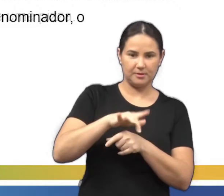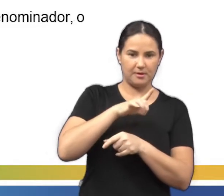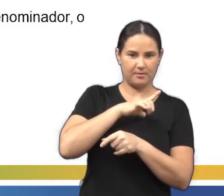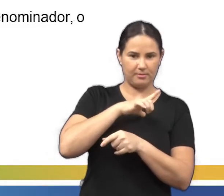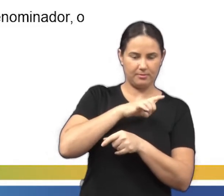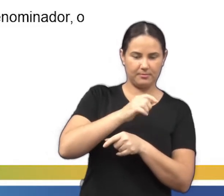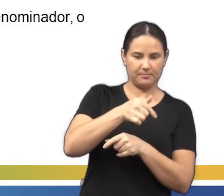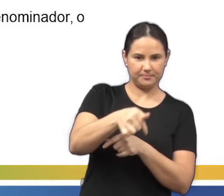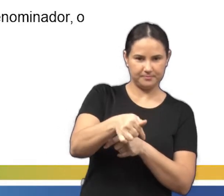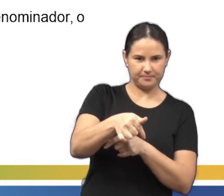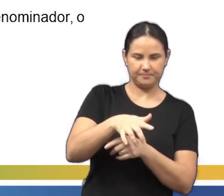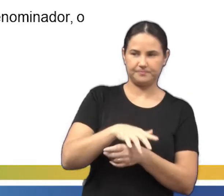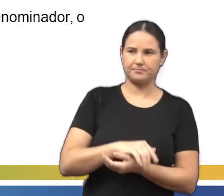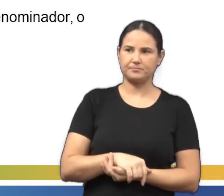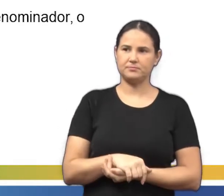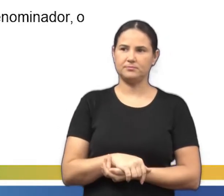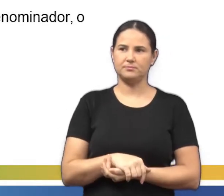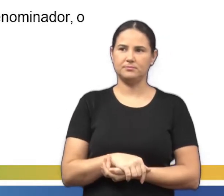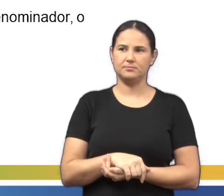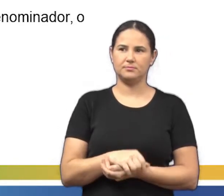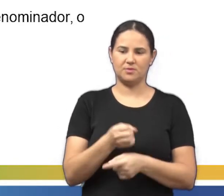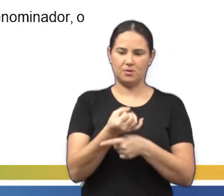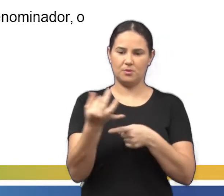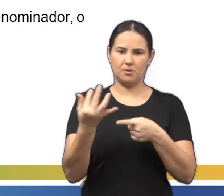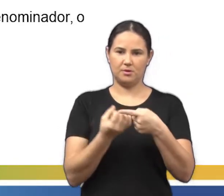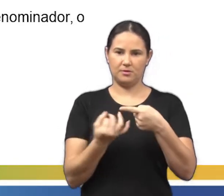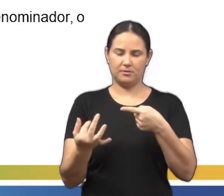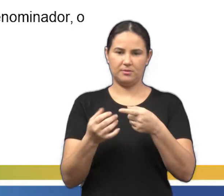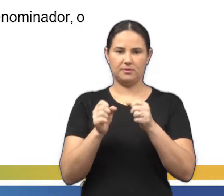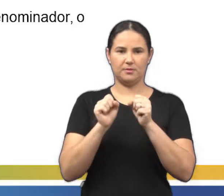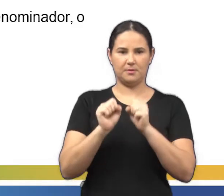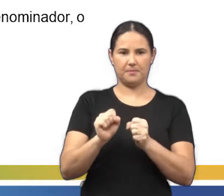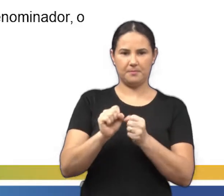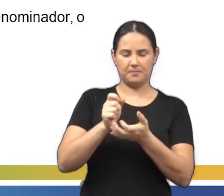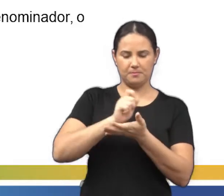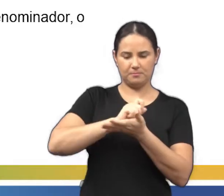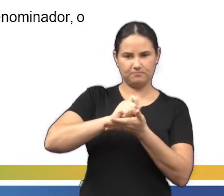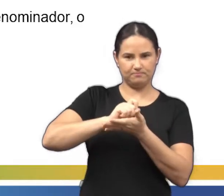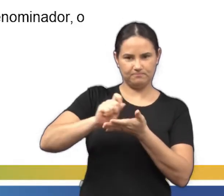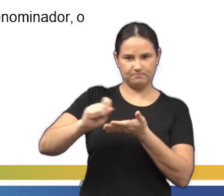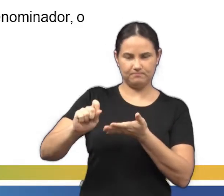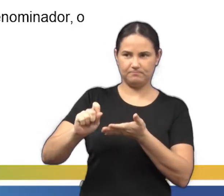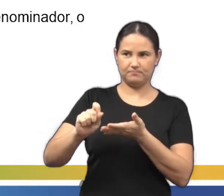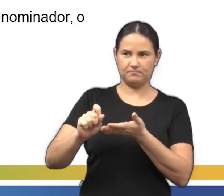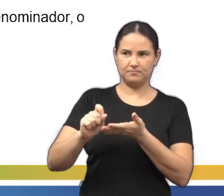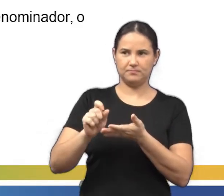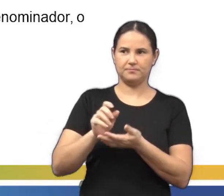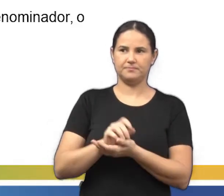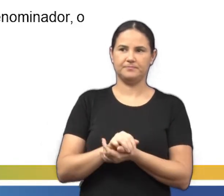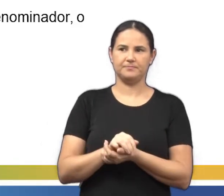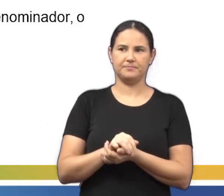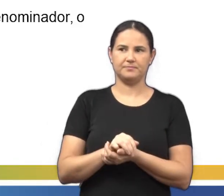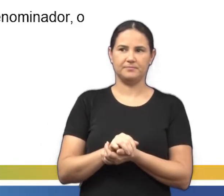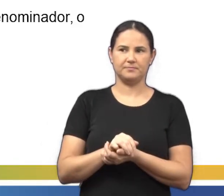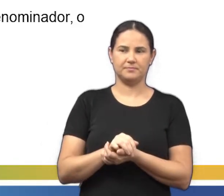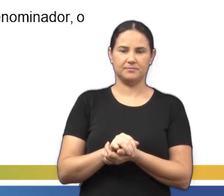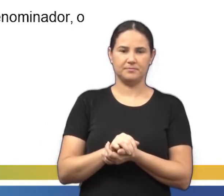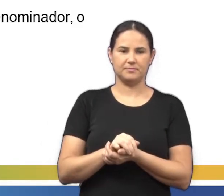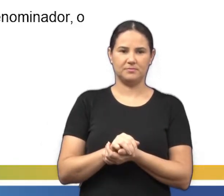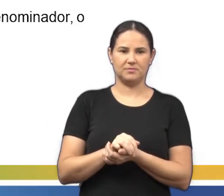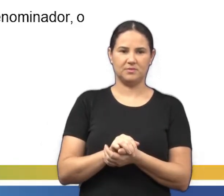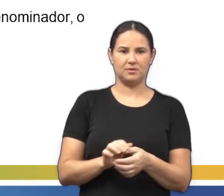Uma fração é representada da forma escrita por dois números inteiros, sendo o numerador e o